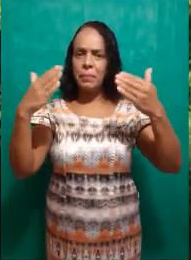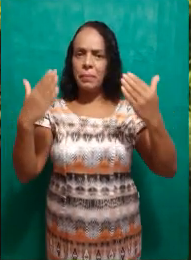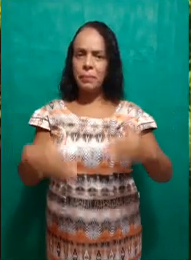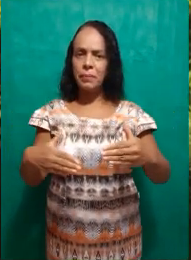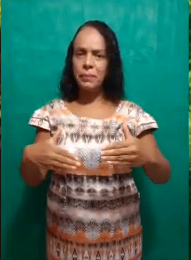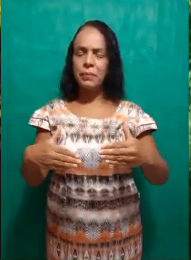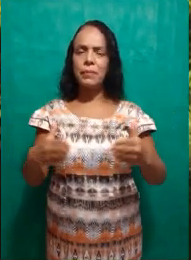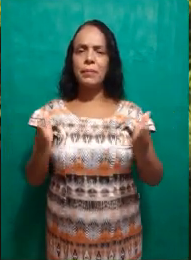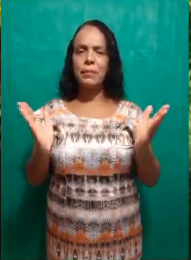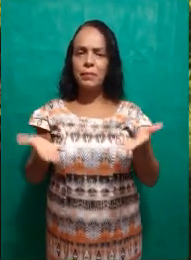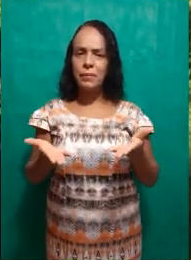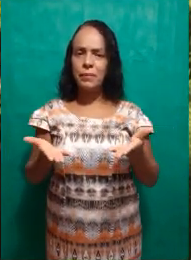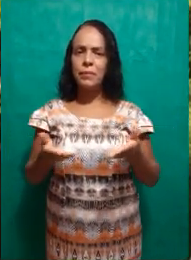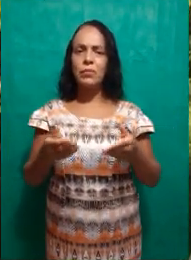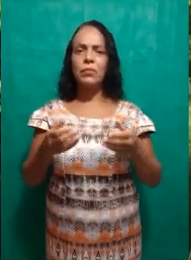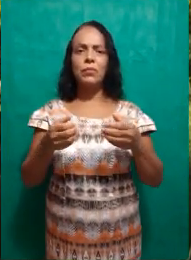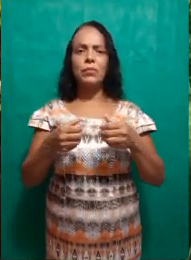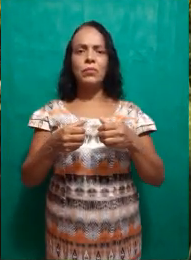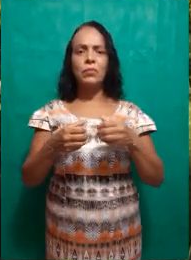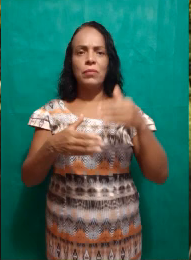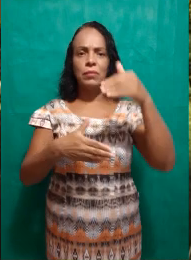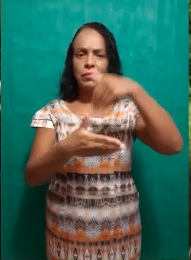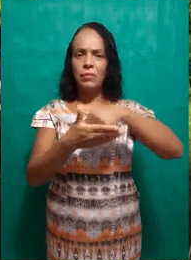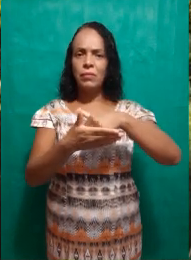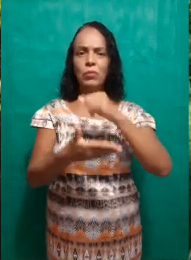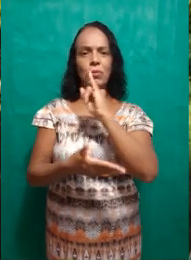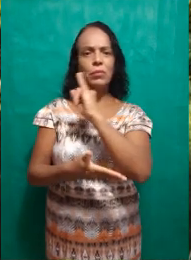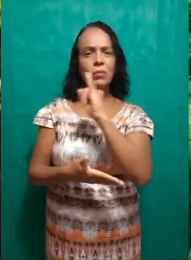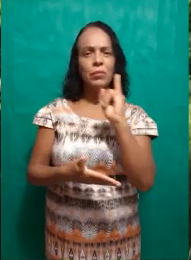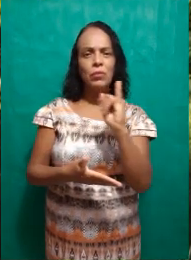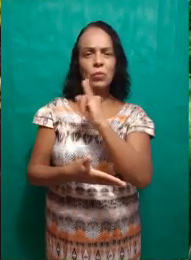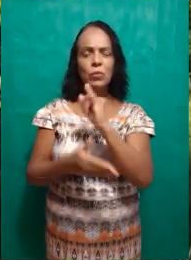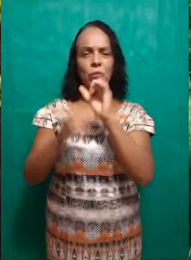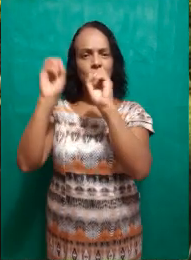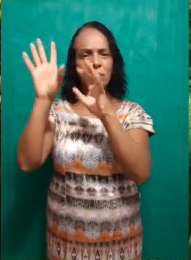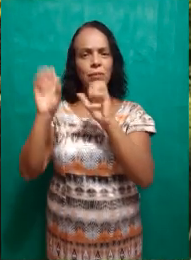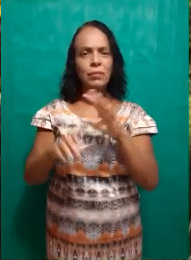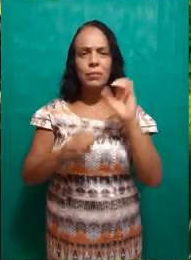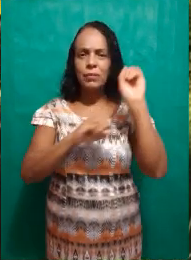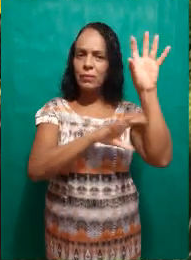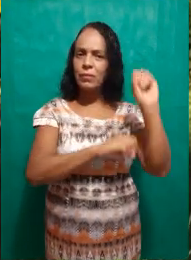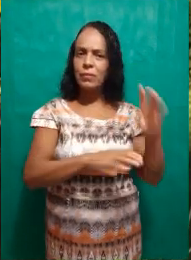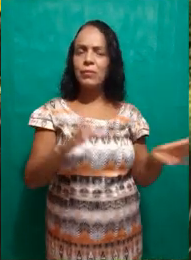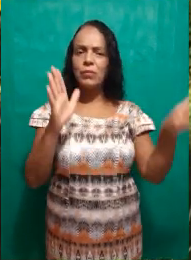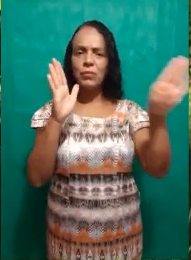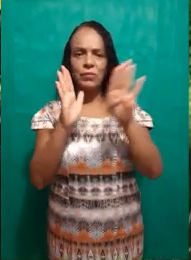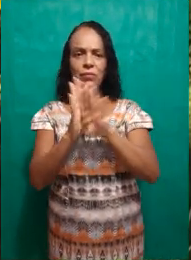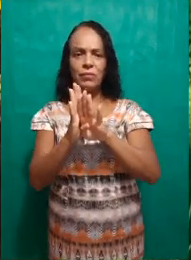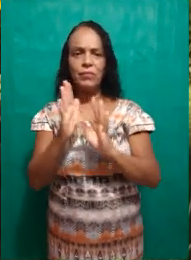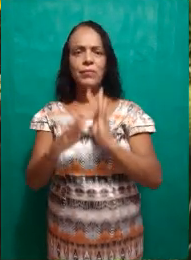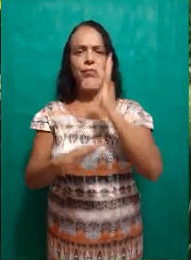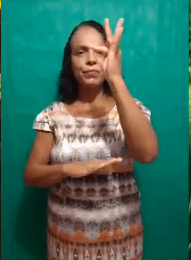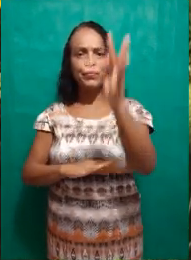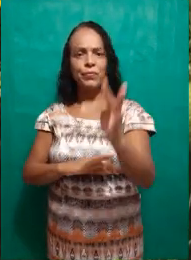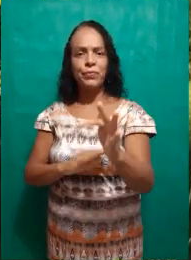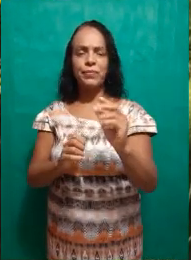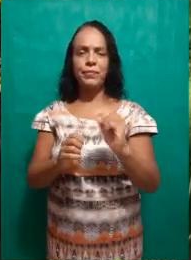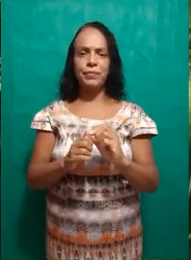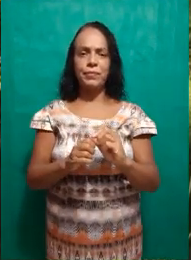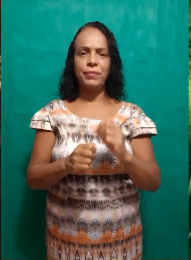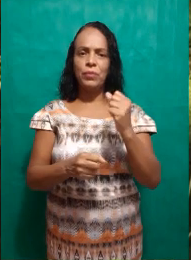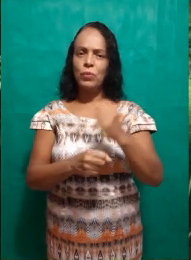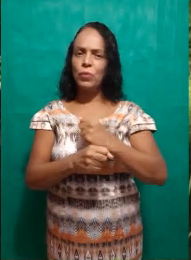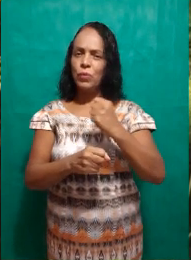dentro das instruções que haveriam de chegar. Dessa forma, meus